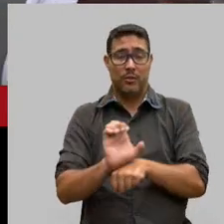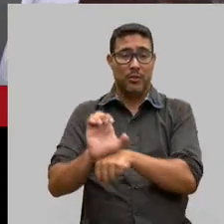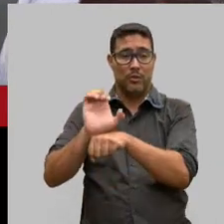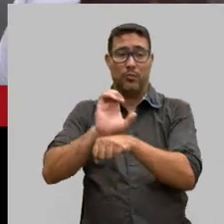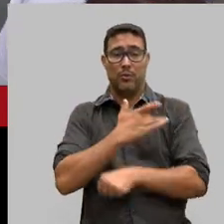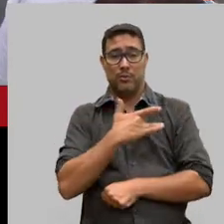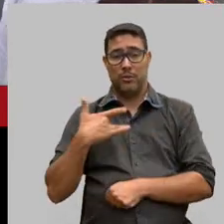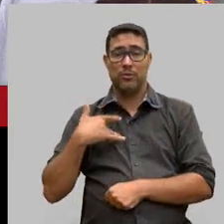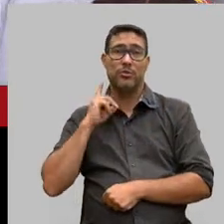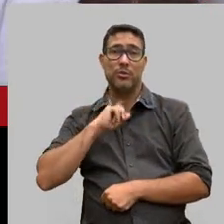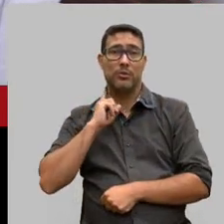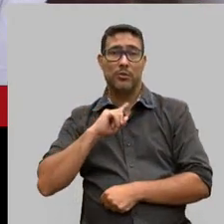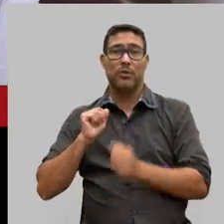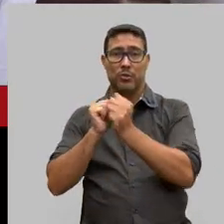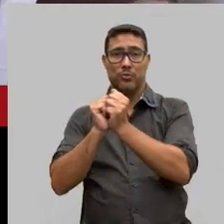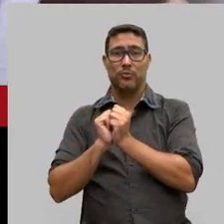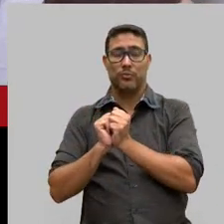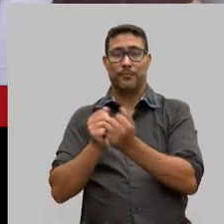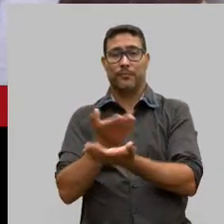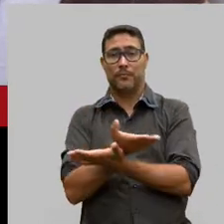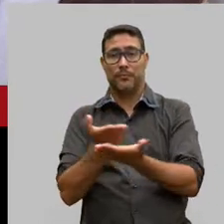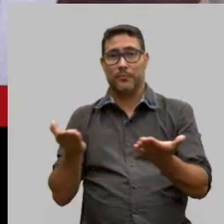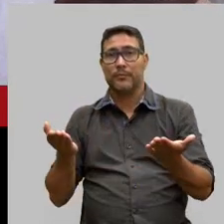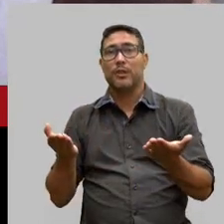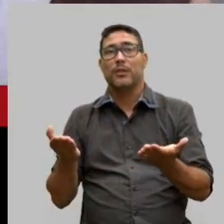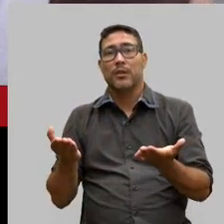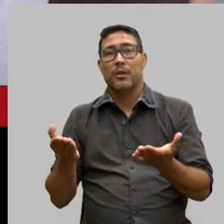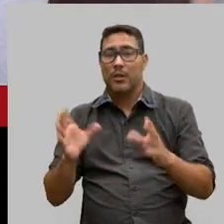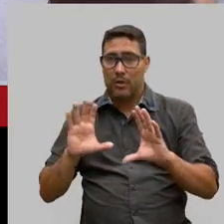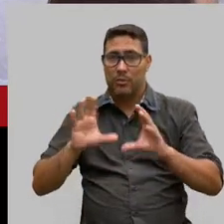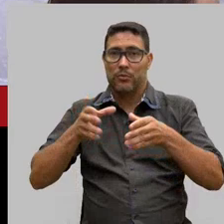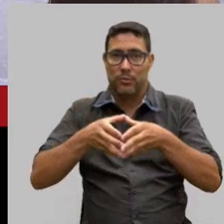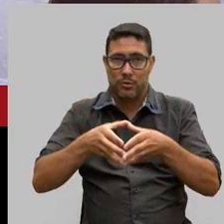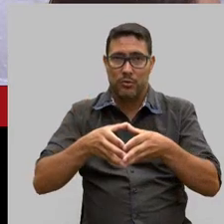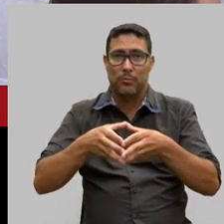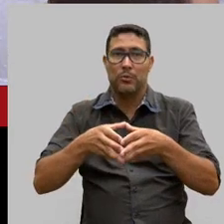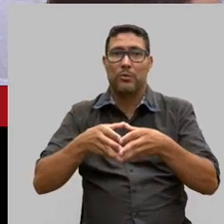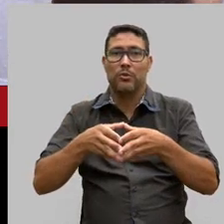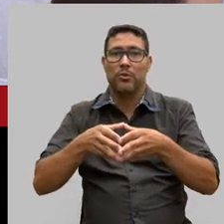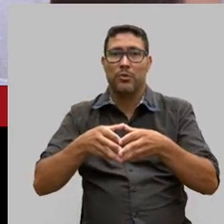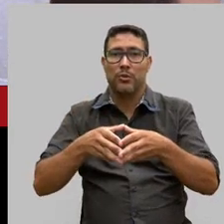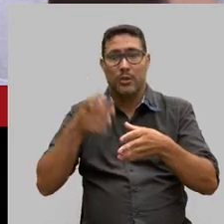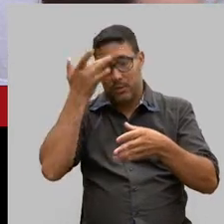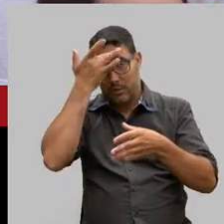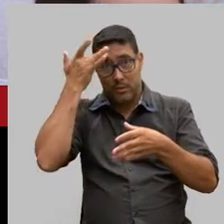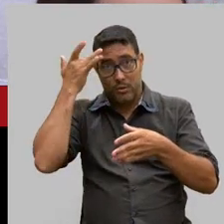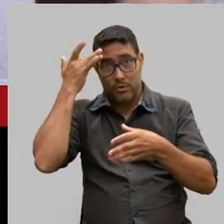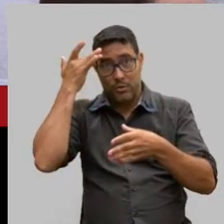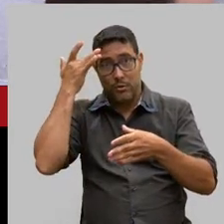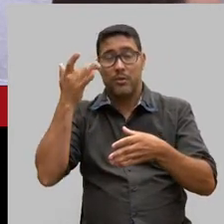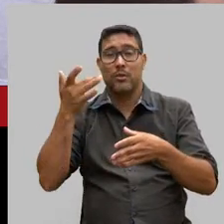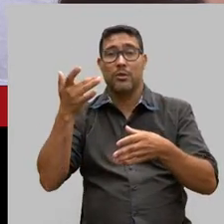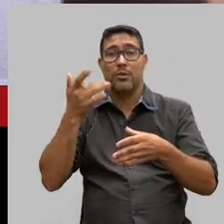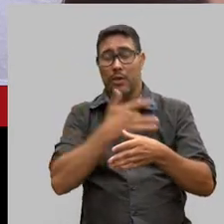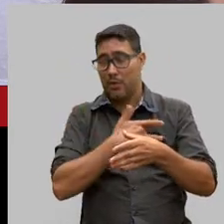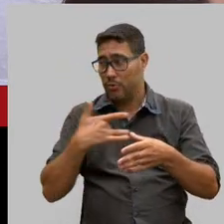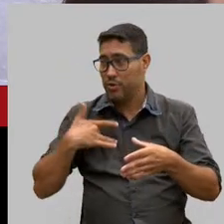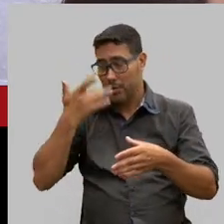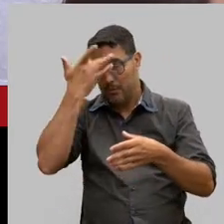e com os meus companheiros que compõem a comissão de pessoa de pessoa com saúde da pessoa com